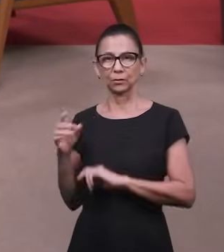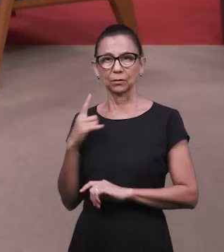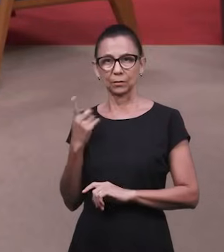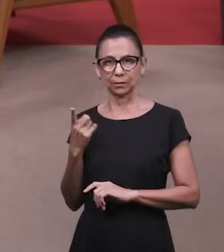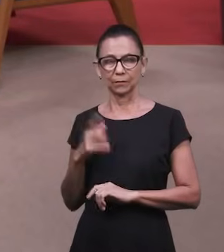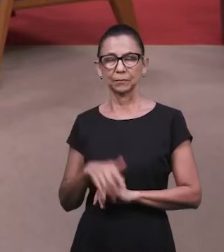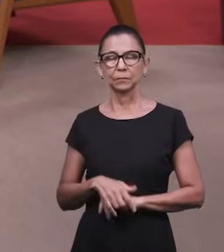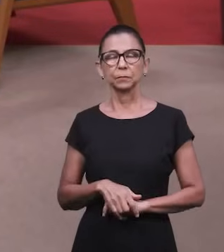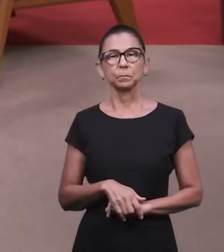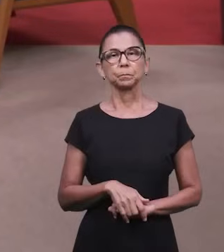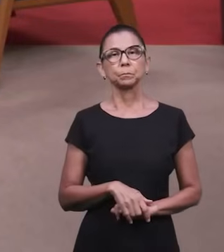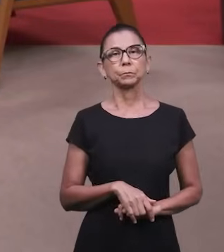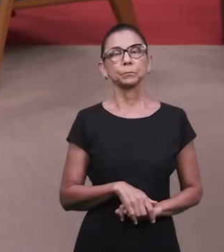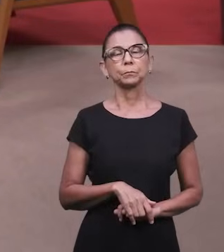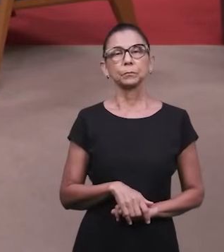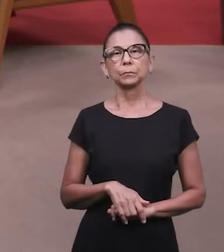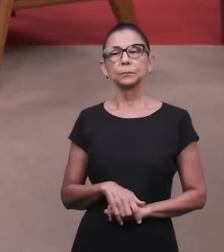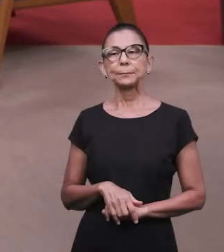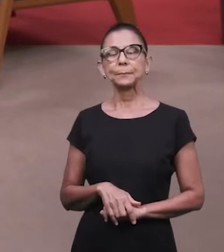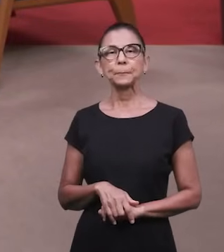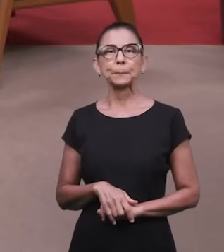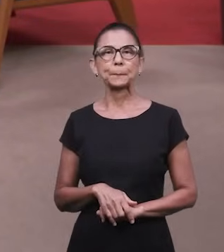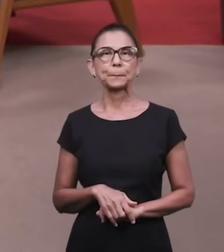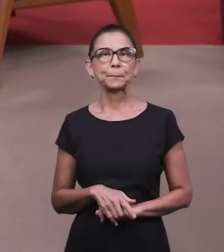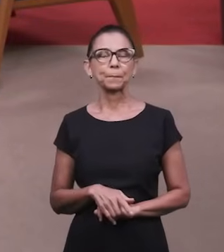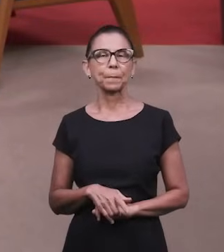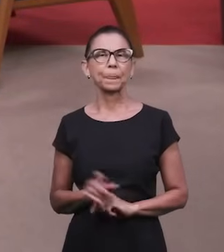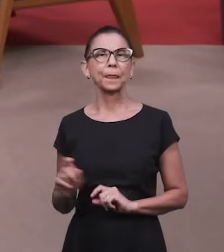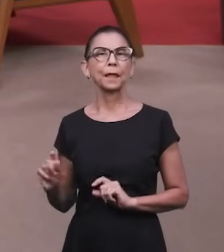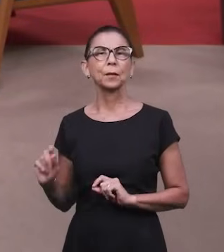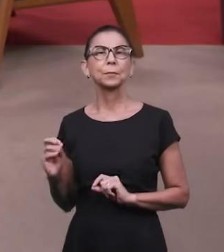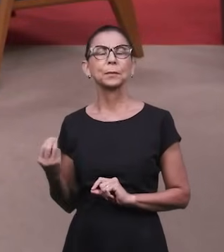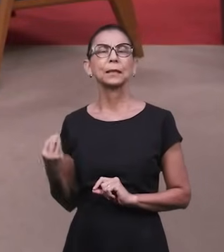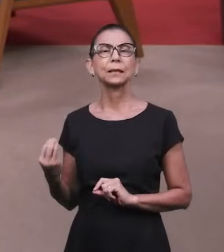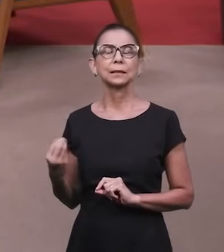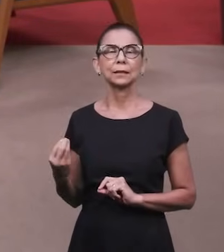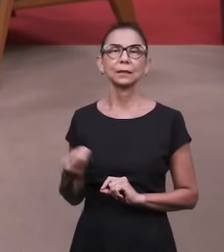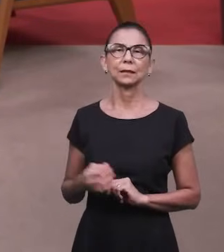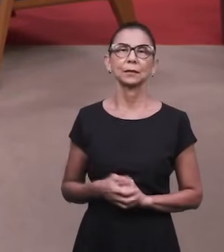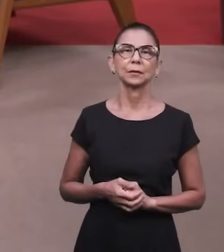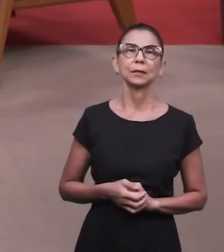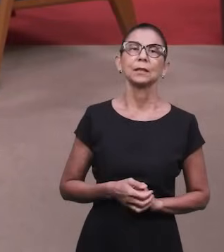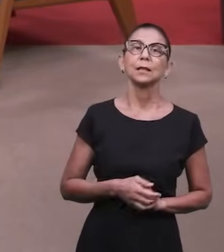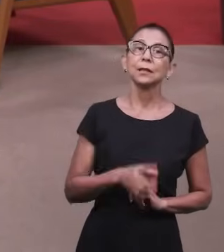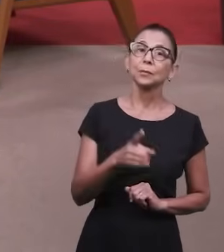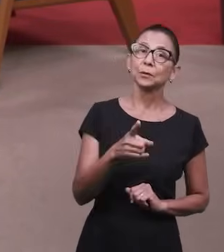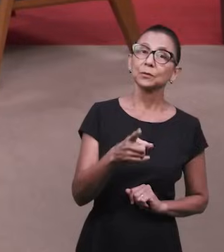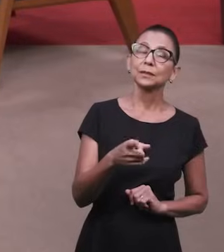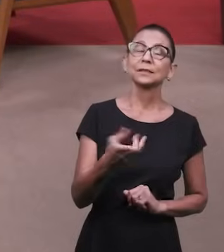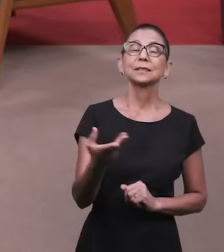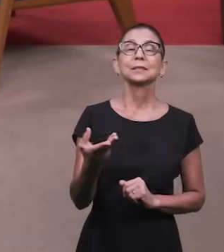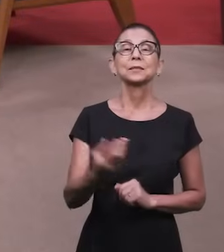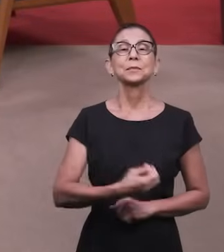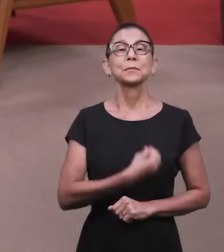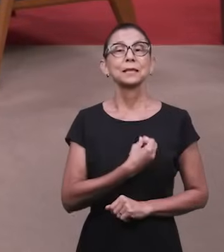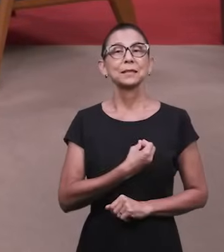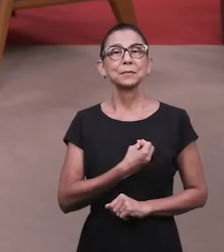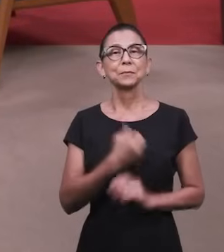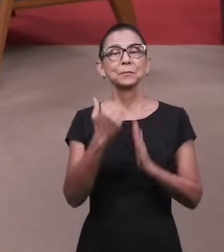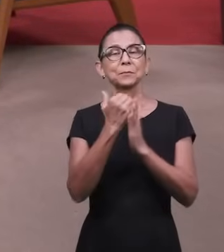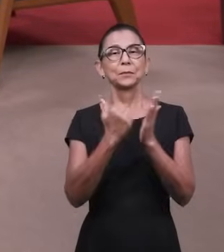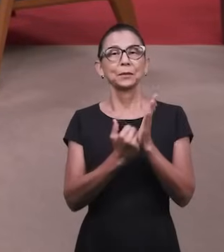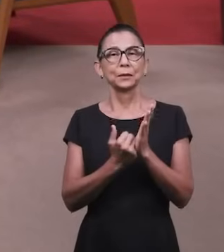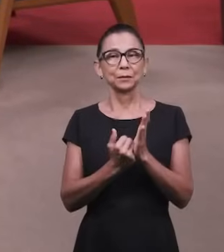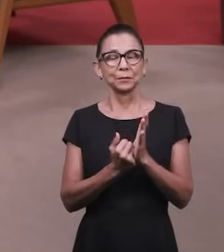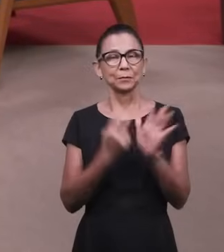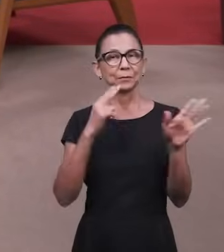você participar também do programa da semana que vem. De que maneira? Na medida que você aponta a câmera do seu